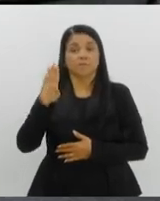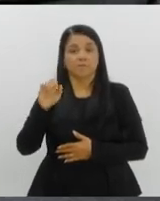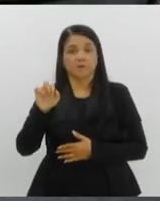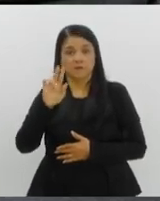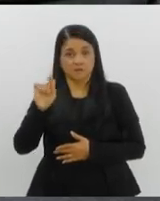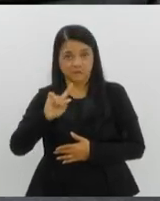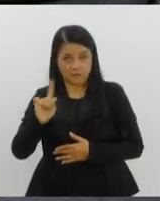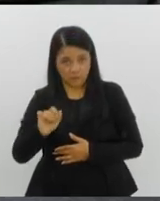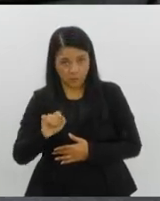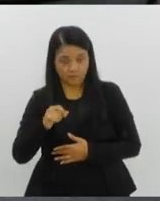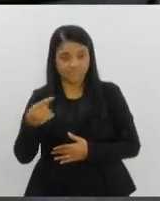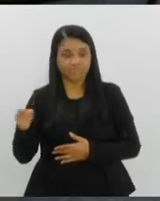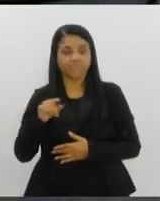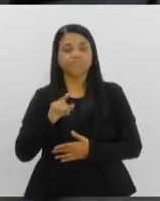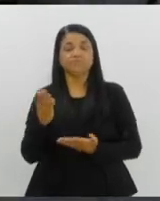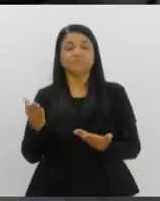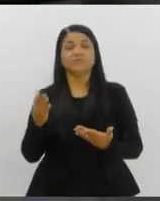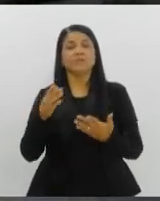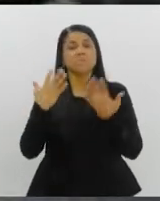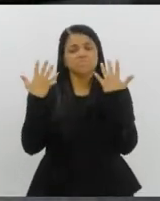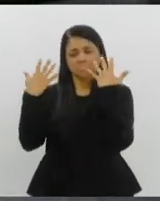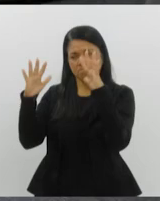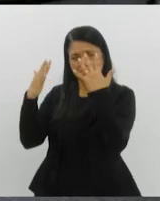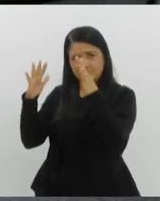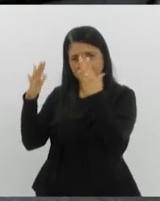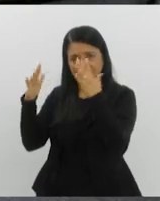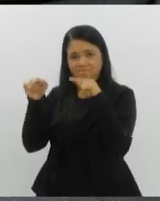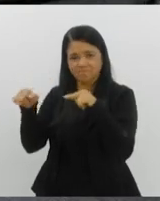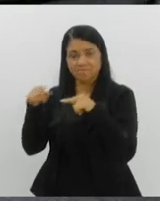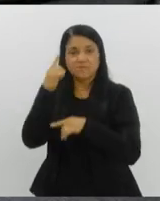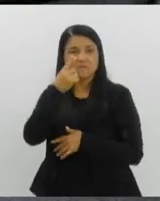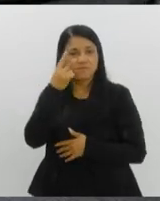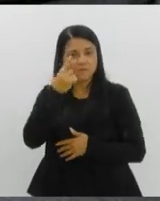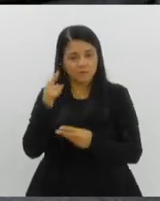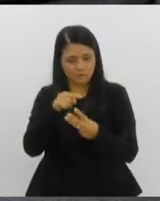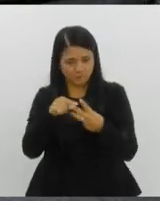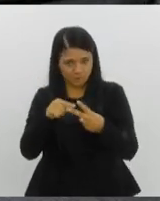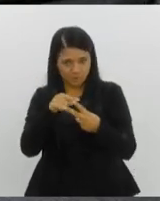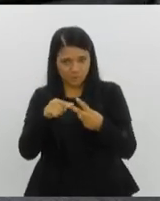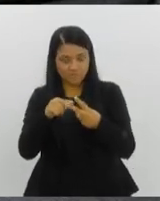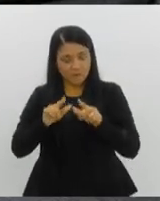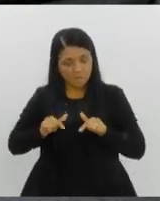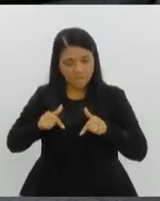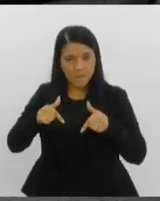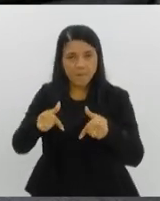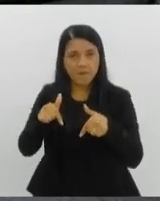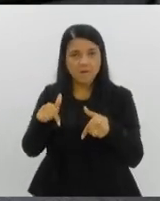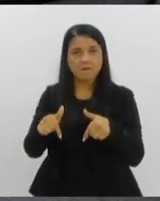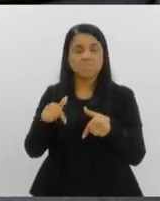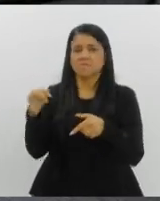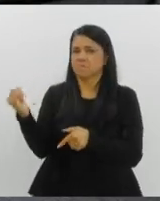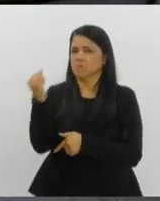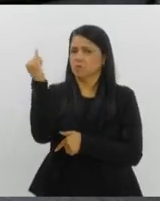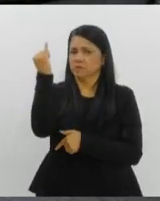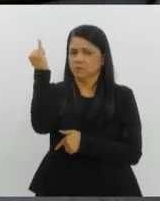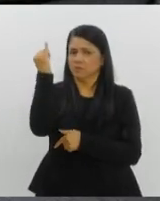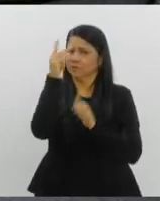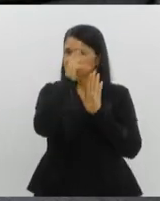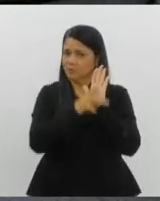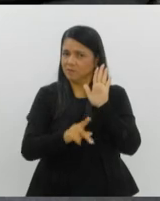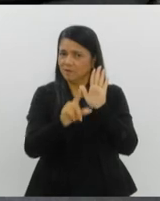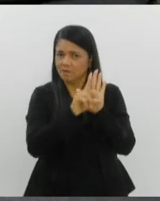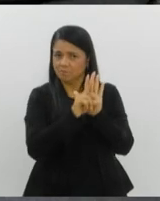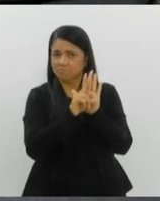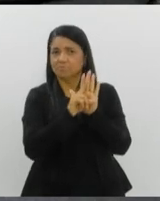2017. Eu quero parabenizar os deputados por essa iniciativa, que é muito importante a gente tendo